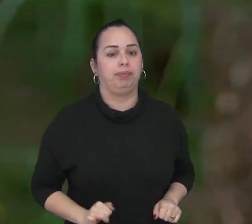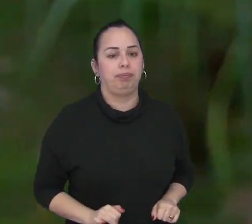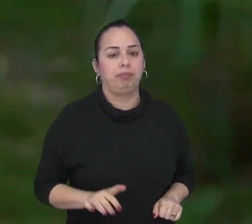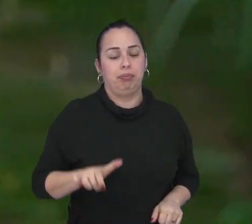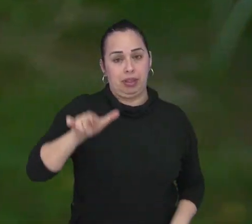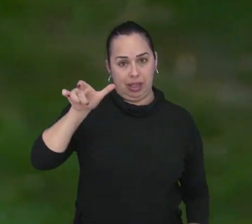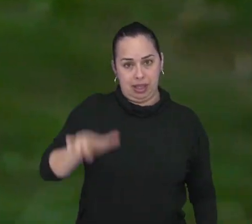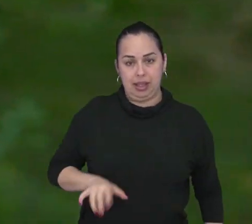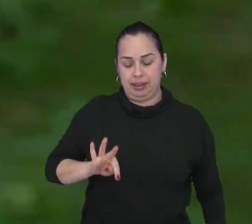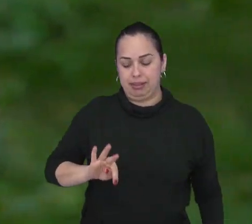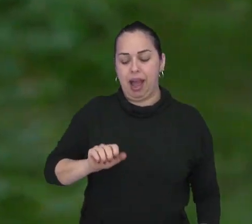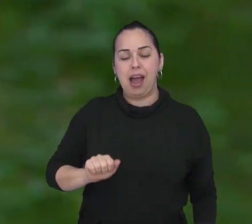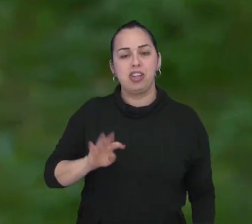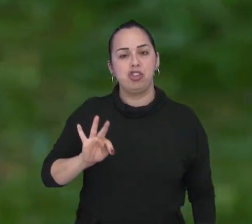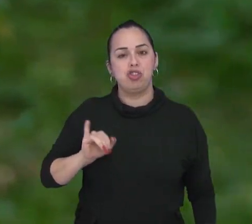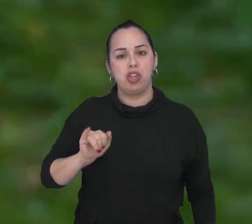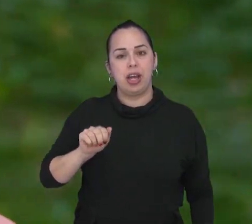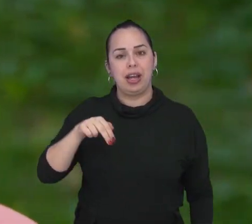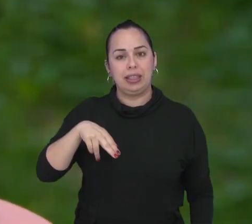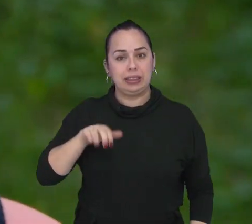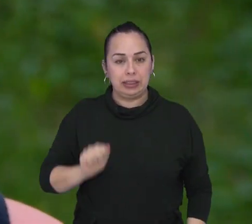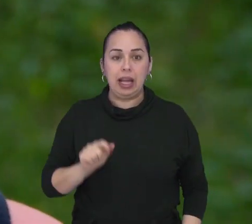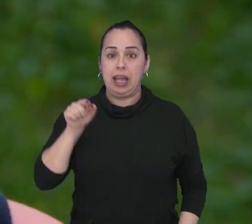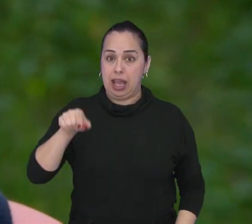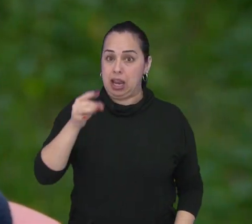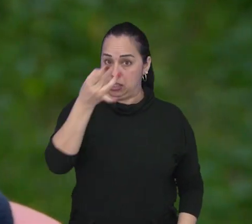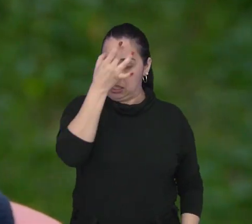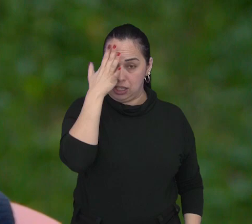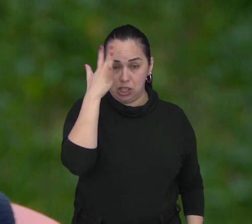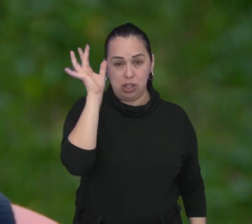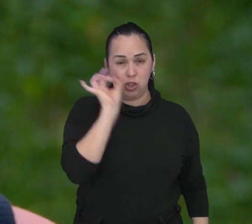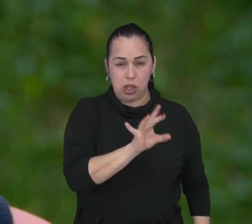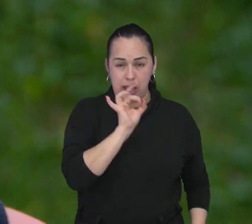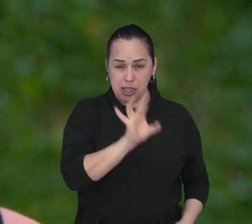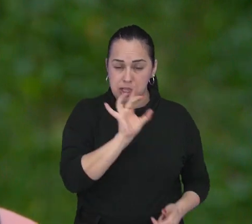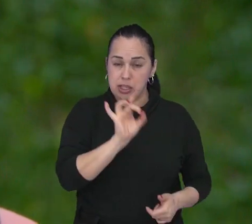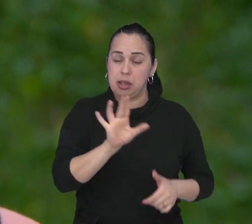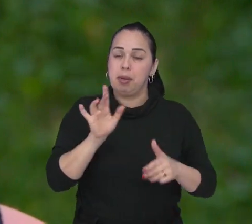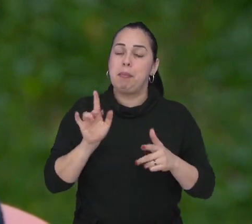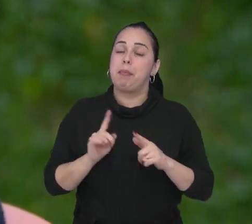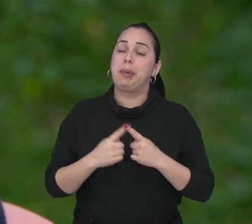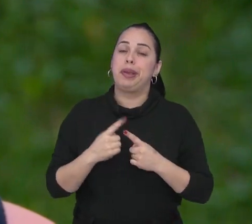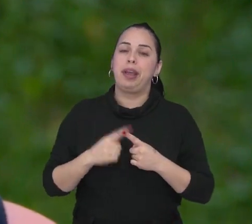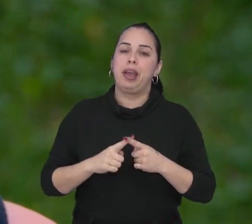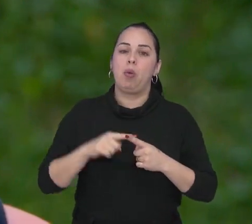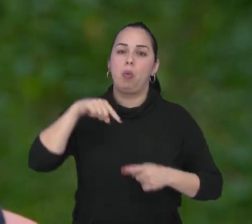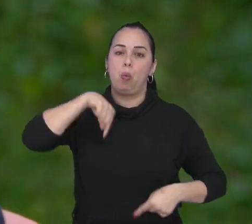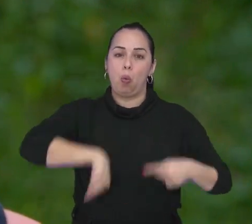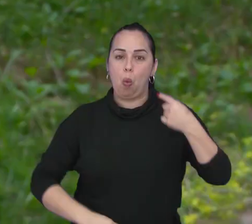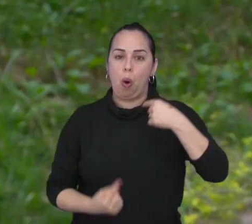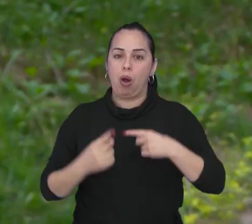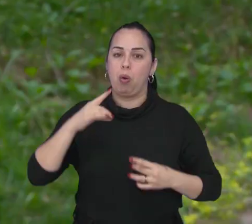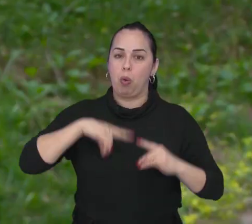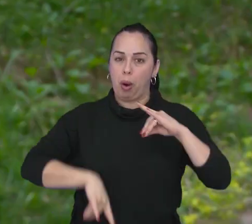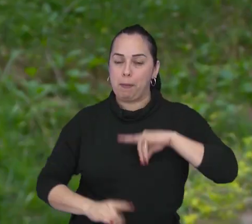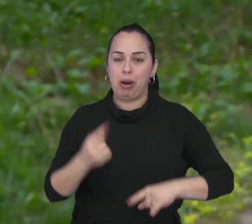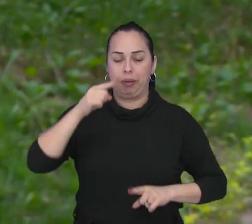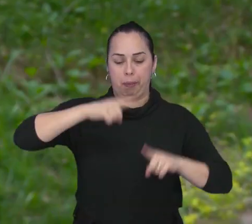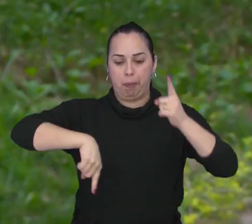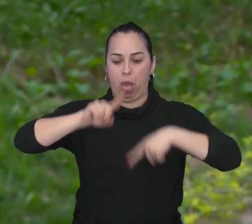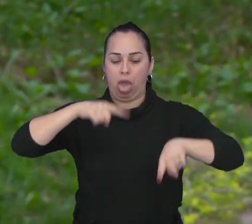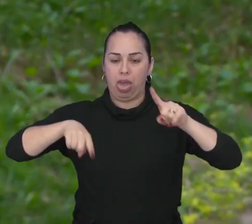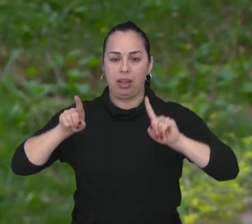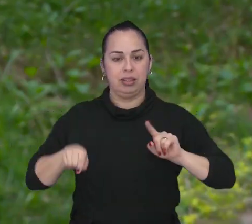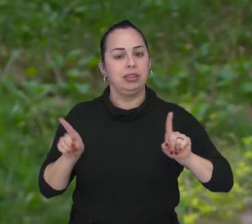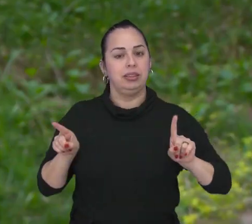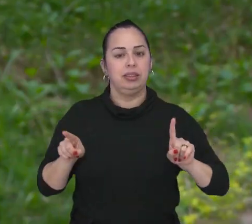caso da Tatiana além das dores de cabeça ela teve outros problemas todos pelo desequilíbrio hormonal por conta do cisto